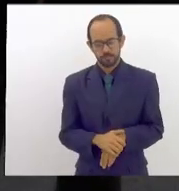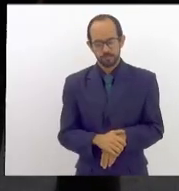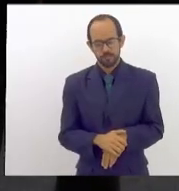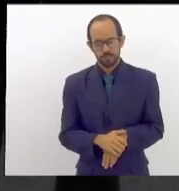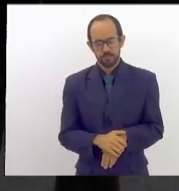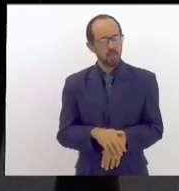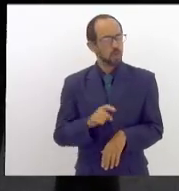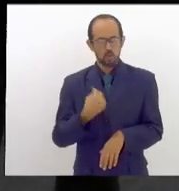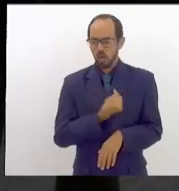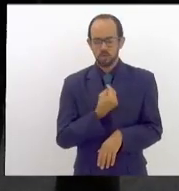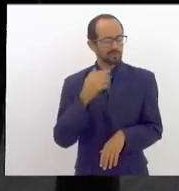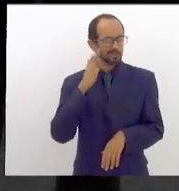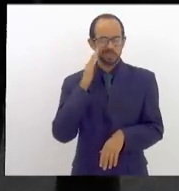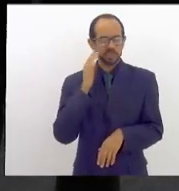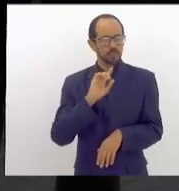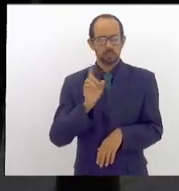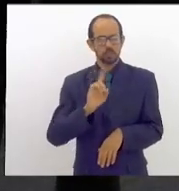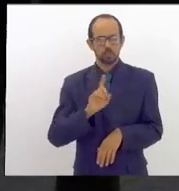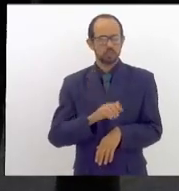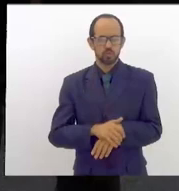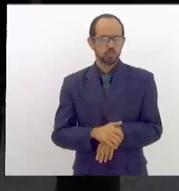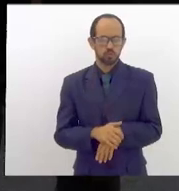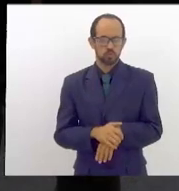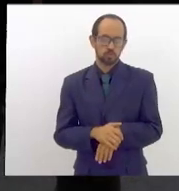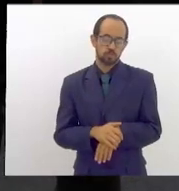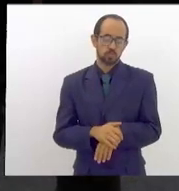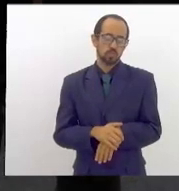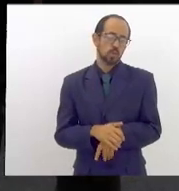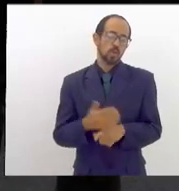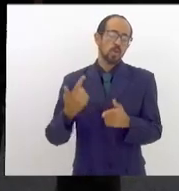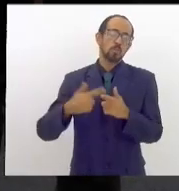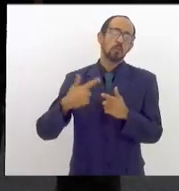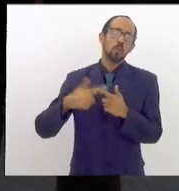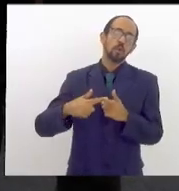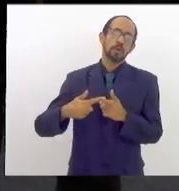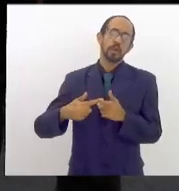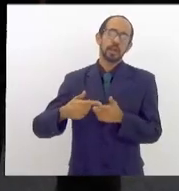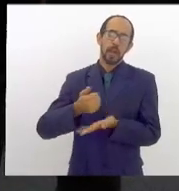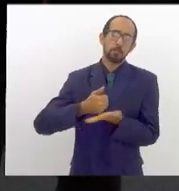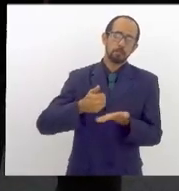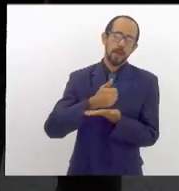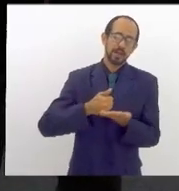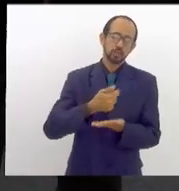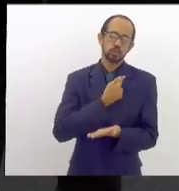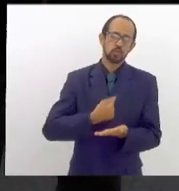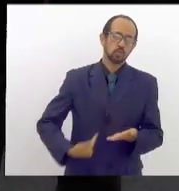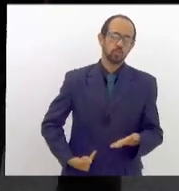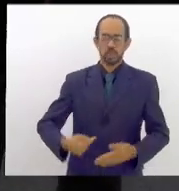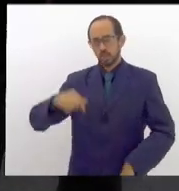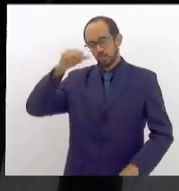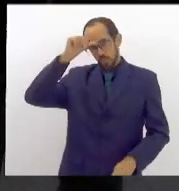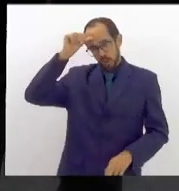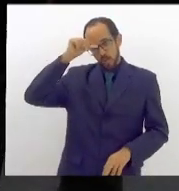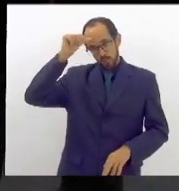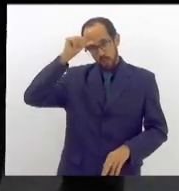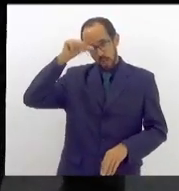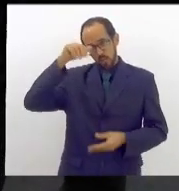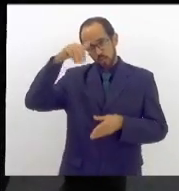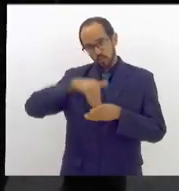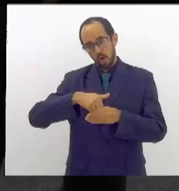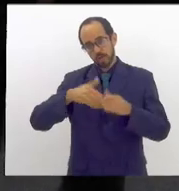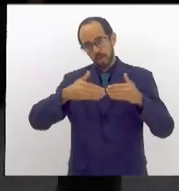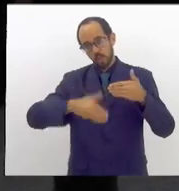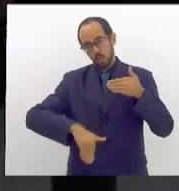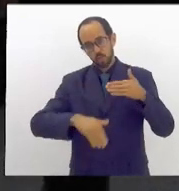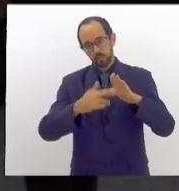entende ou melhor até entende porque que a base do governo Cláudio Castro Vota contra esse